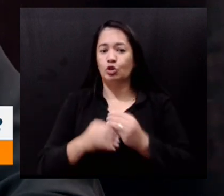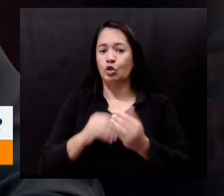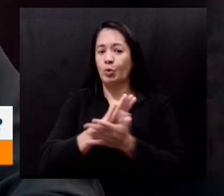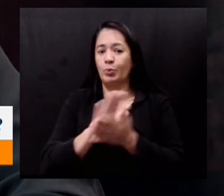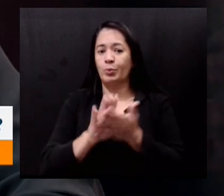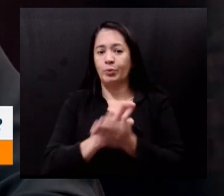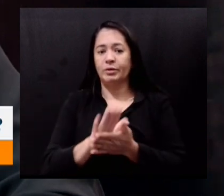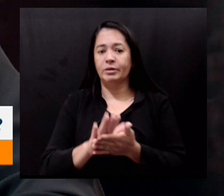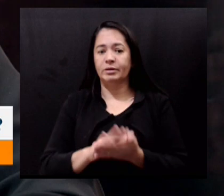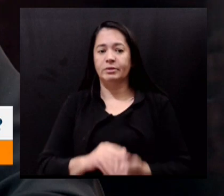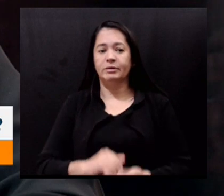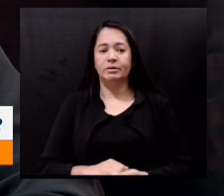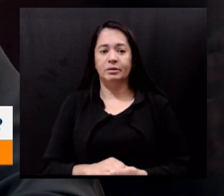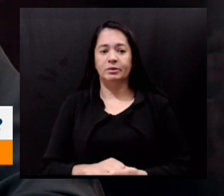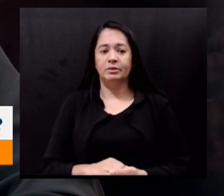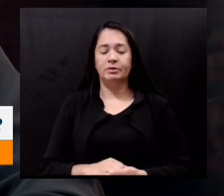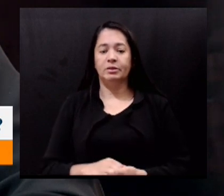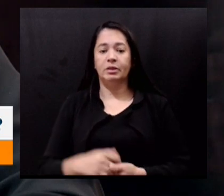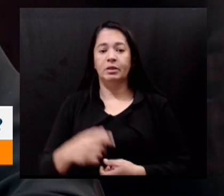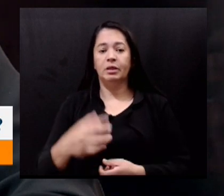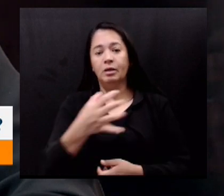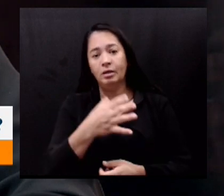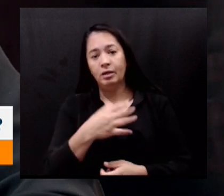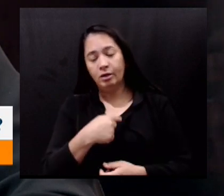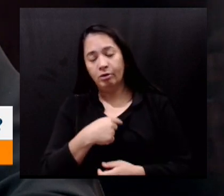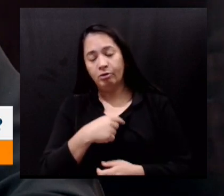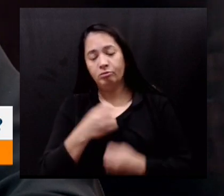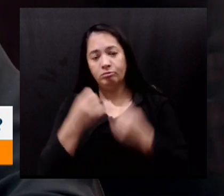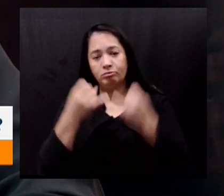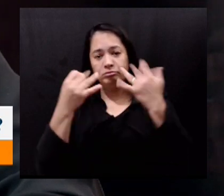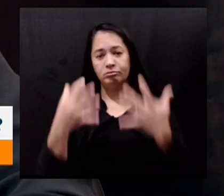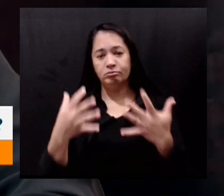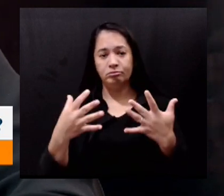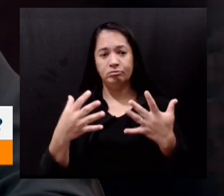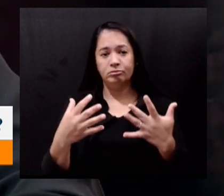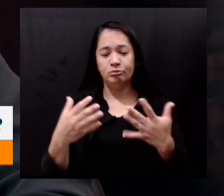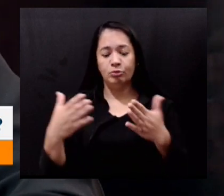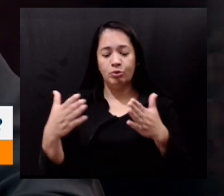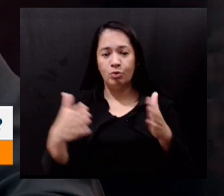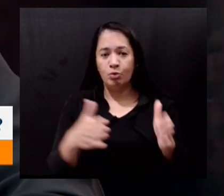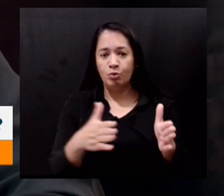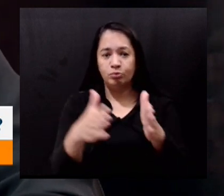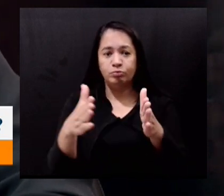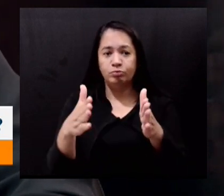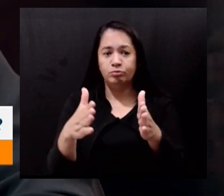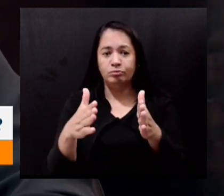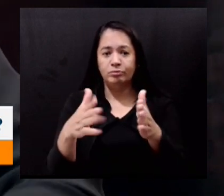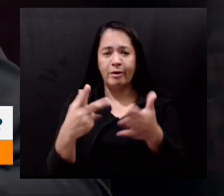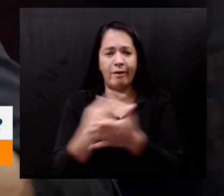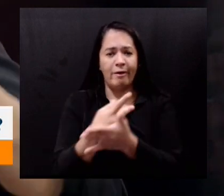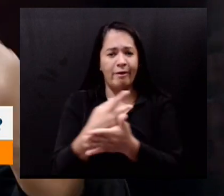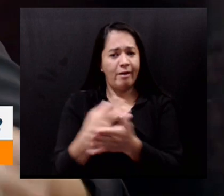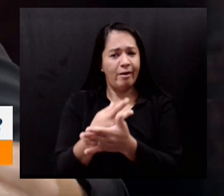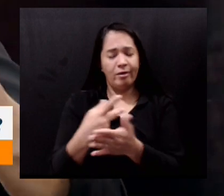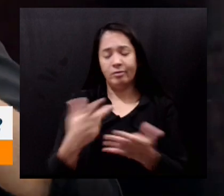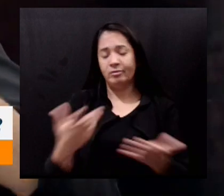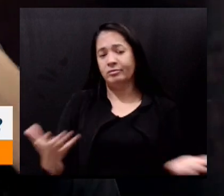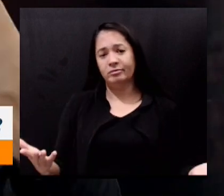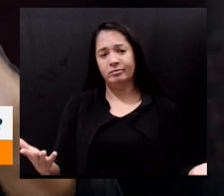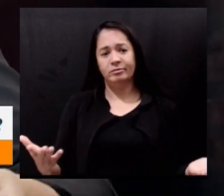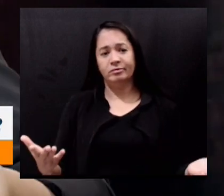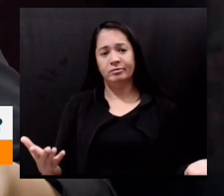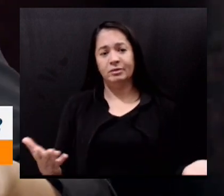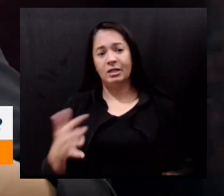Então eu diria que é um caminho ineficaz para o crescimento, né, e geralmente, às vezes, as pessoas